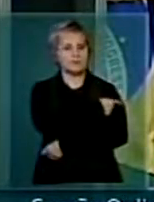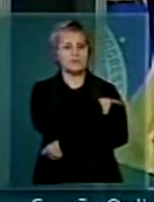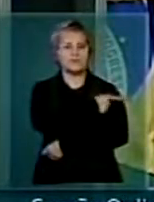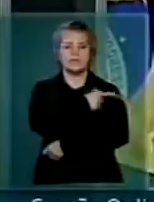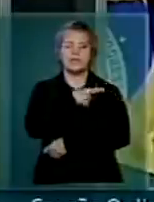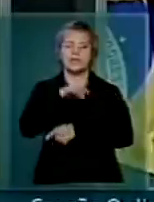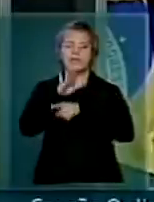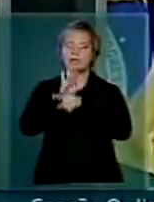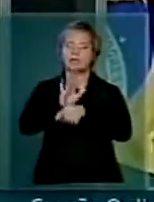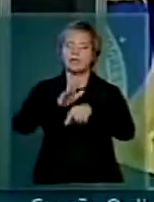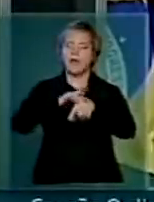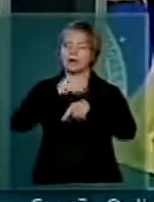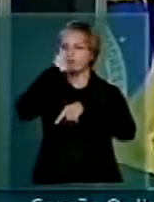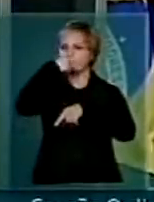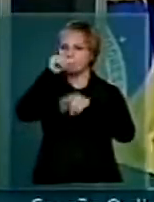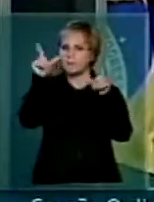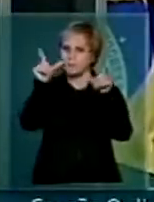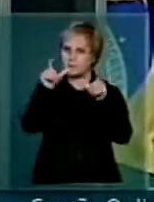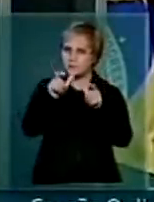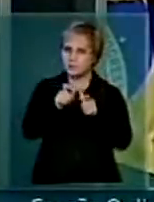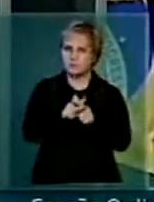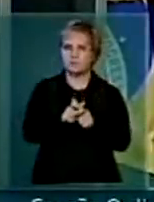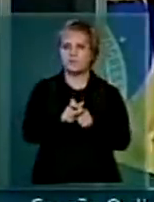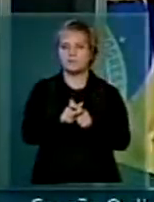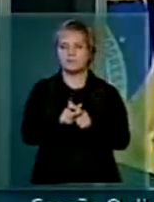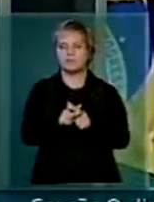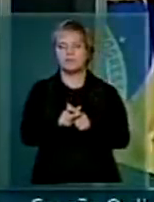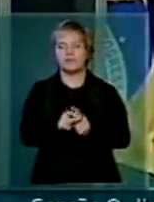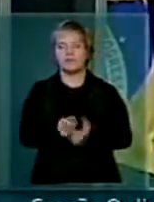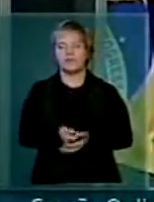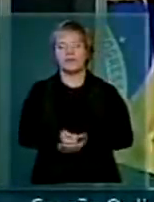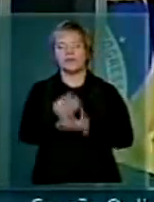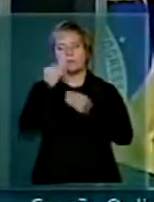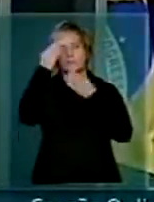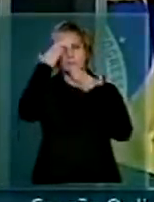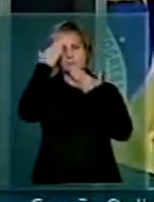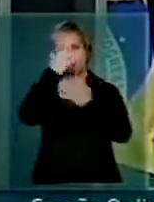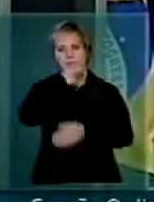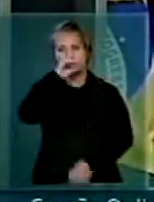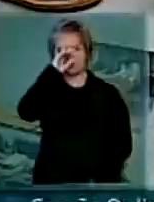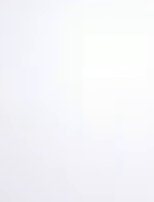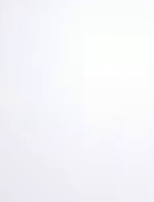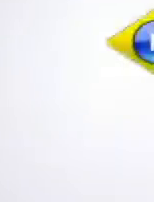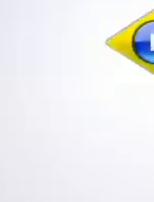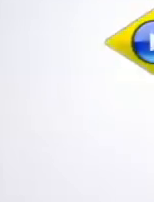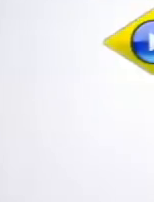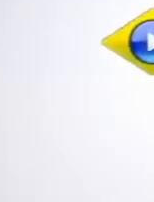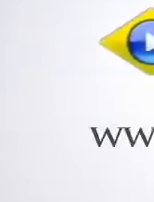diminuído o número de pessoas que contraem o vírus. Muito obrigado, senhor presidente.